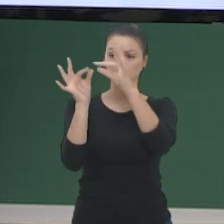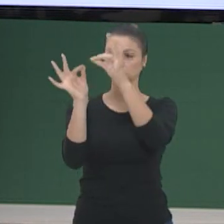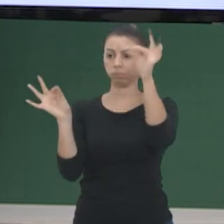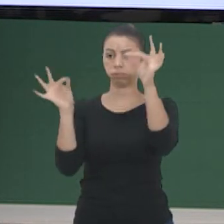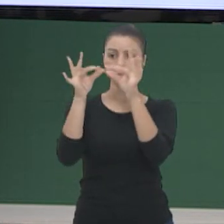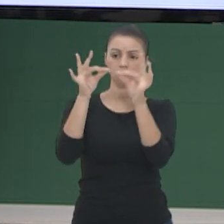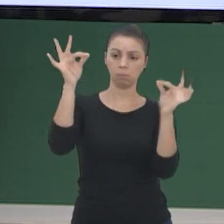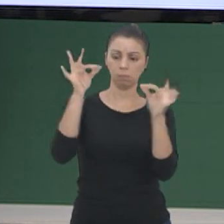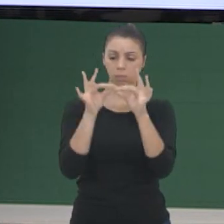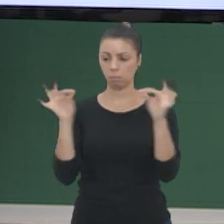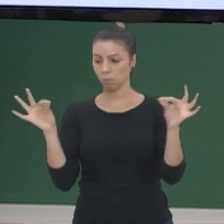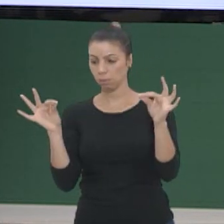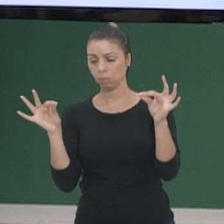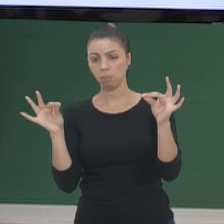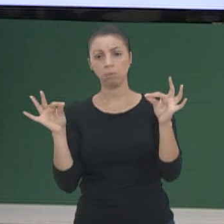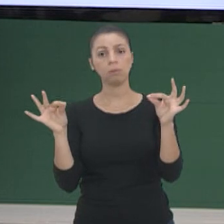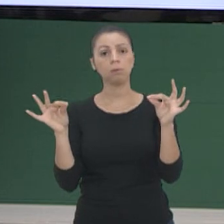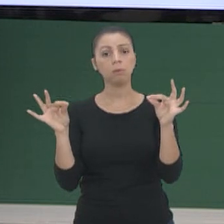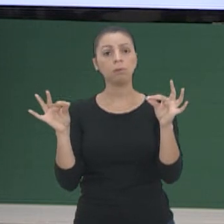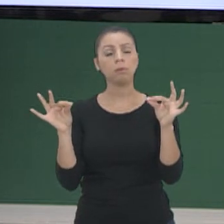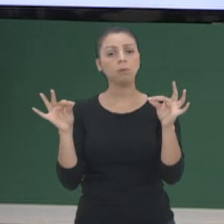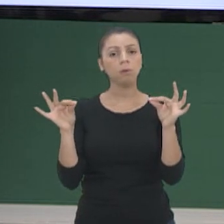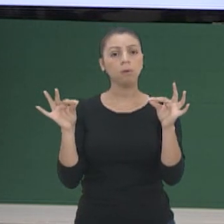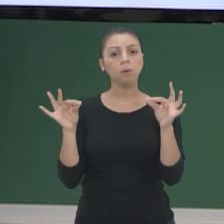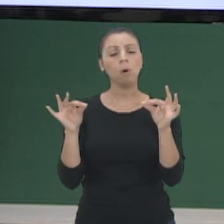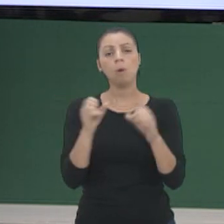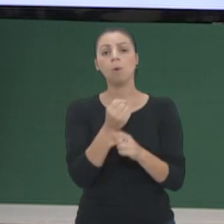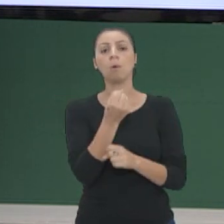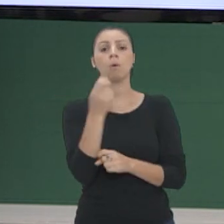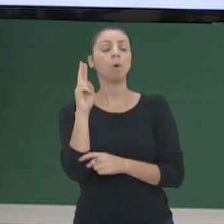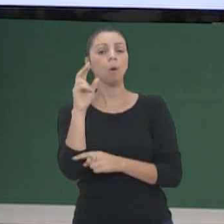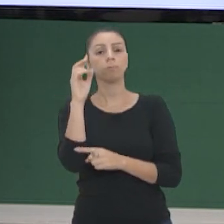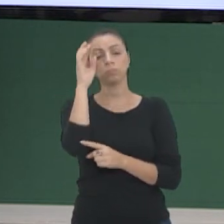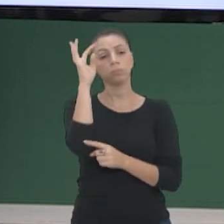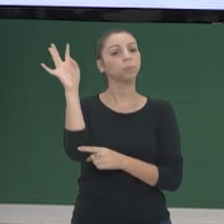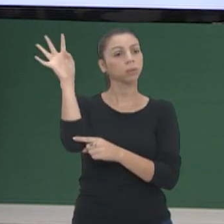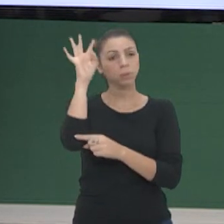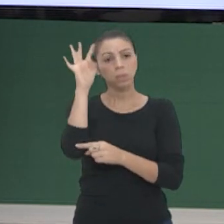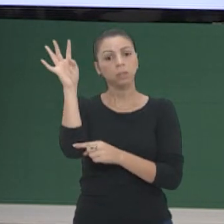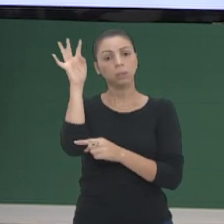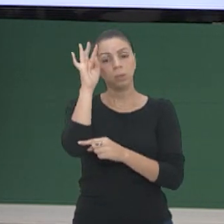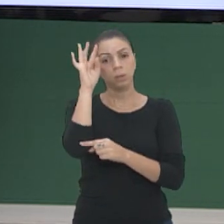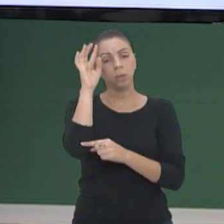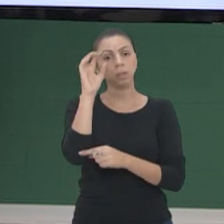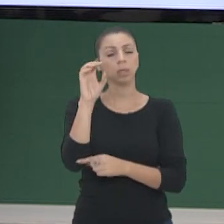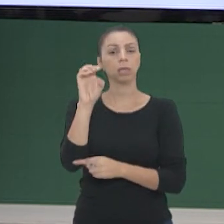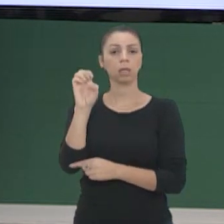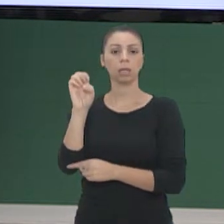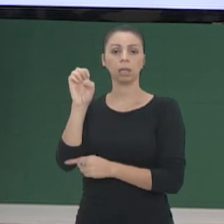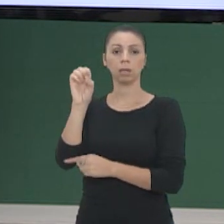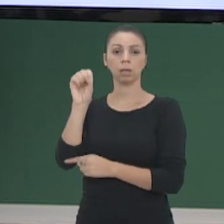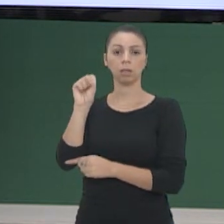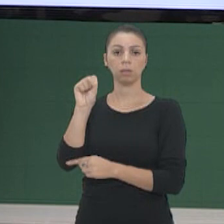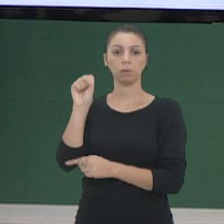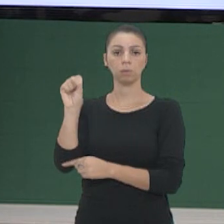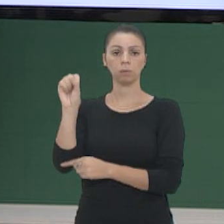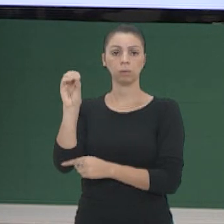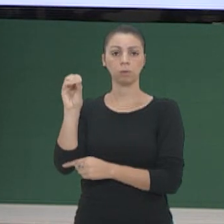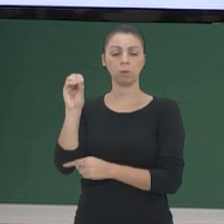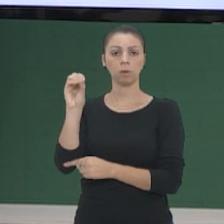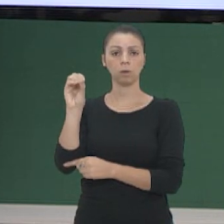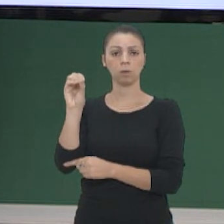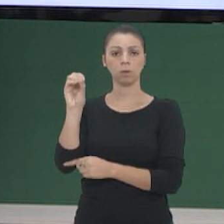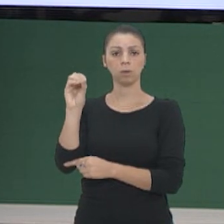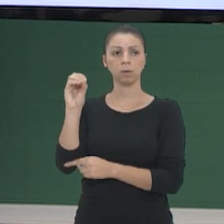lado, com cores diferentes. Dava para você usar toda a tua imaginação. O triângulo isósceles, né, que eu ainda pedi